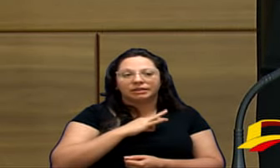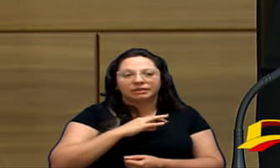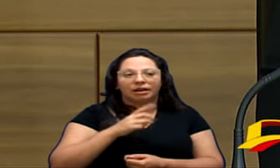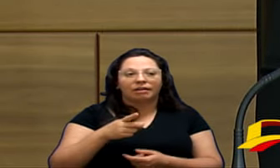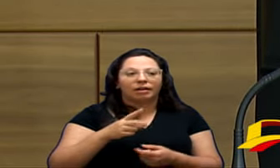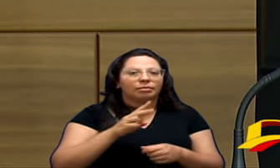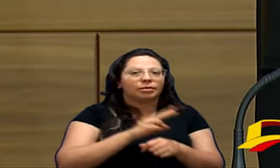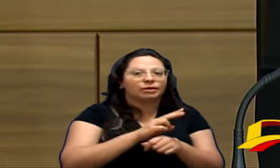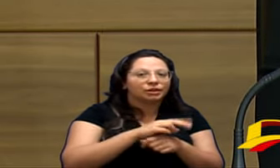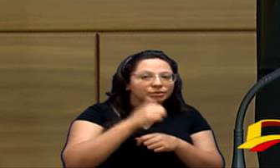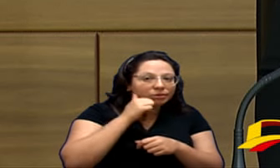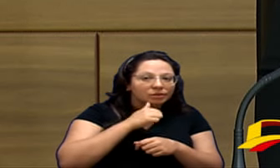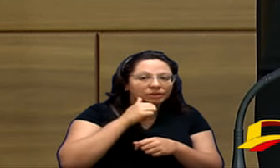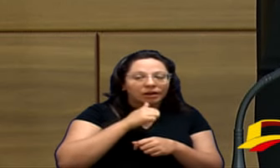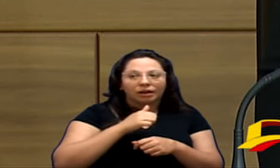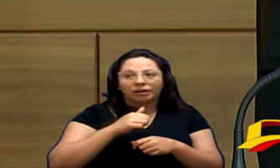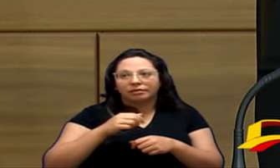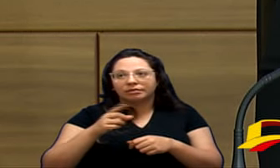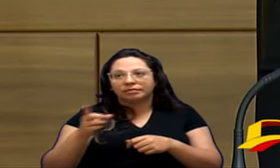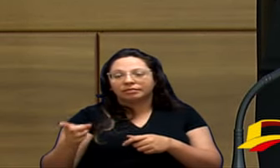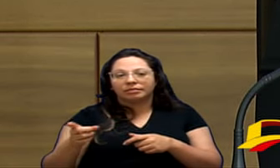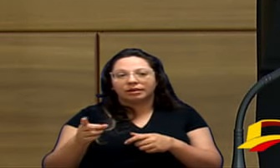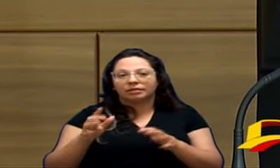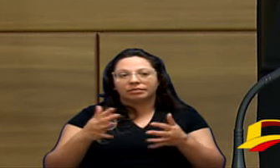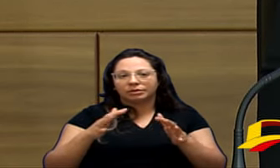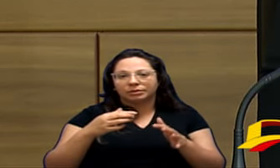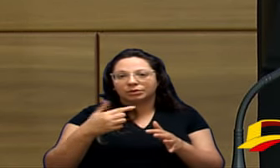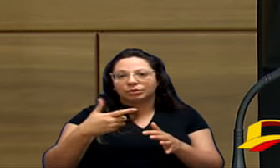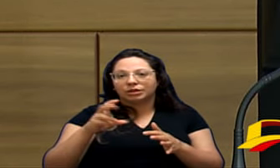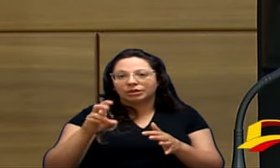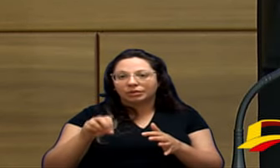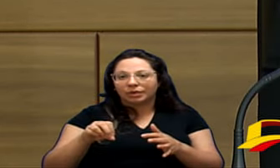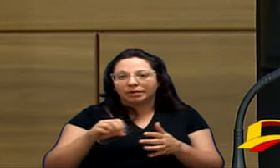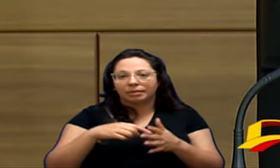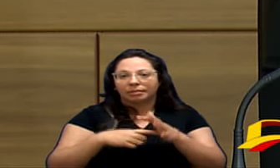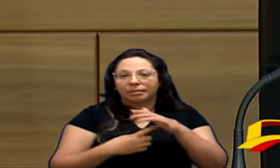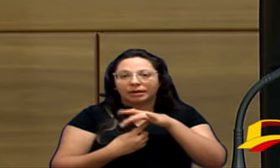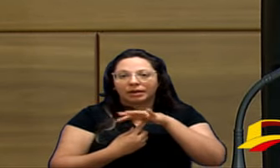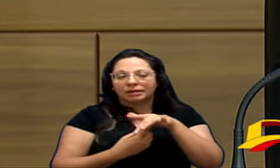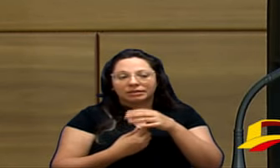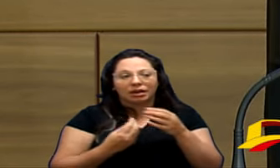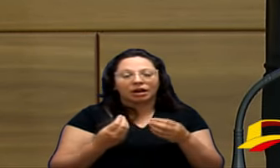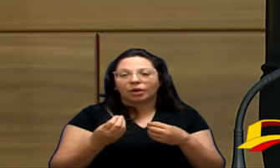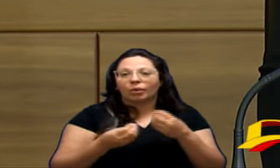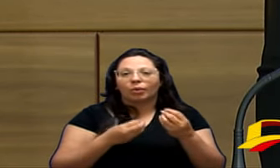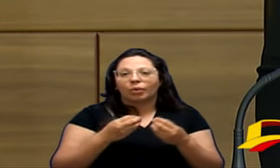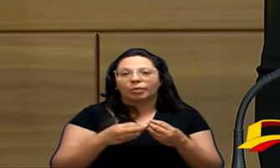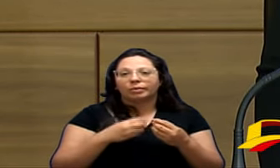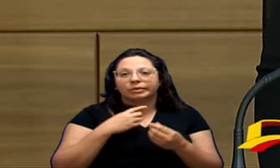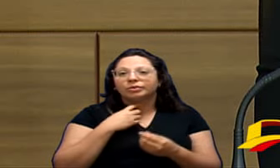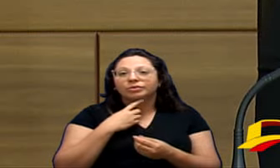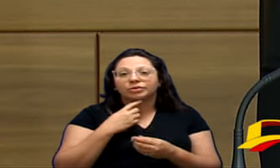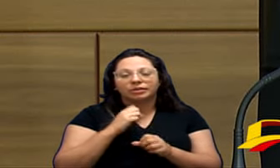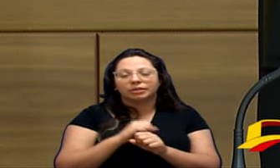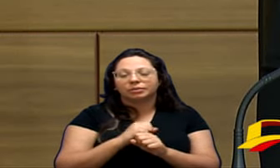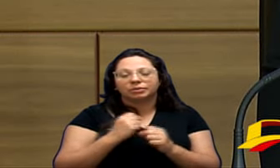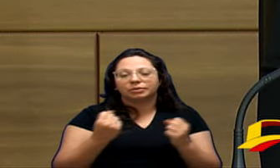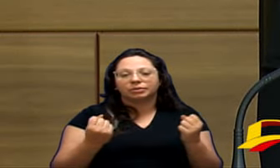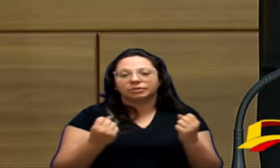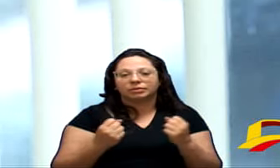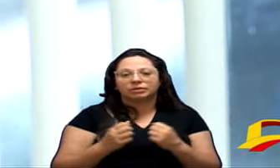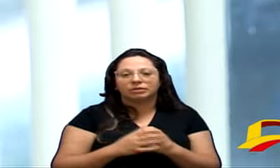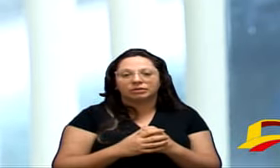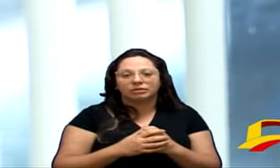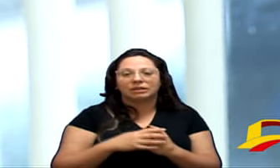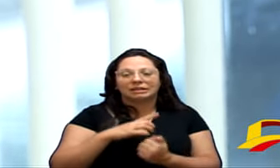protege mulher vamos colocar uma média de 250 praças na cidade Como que você atende tudo de caminhada só pode deixar registrado mas